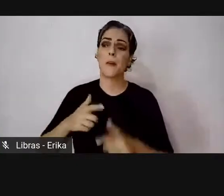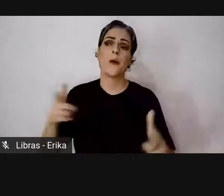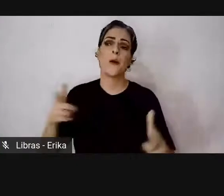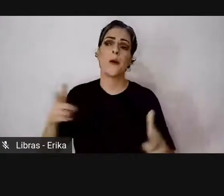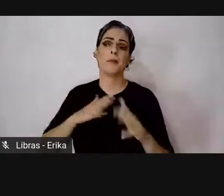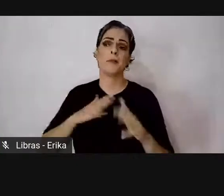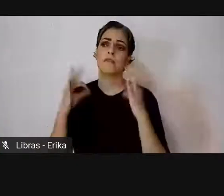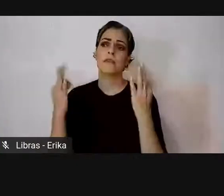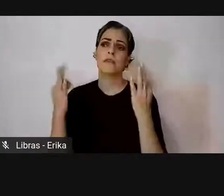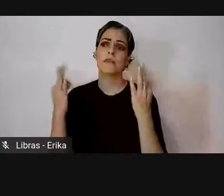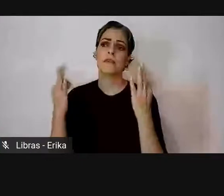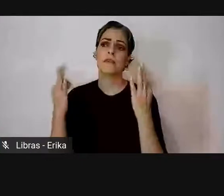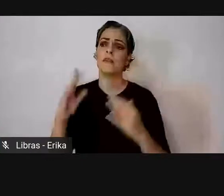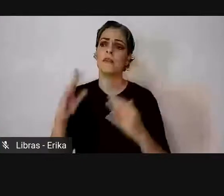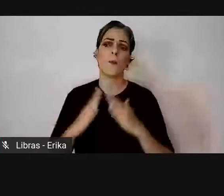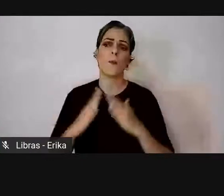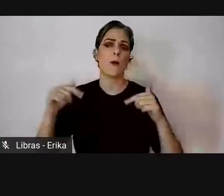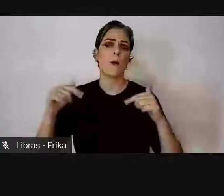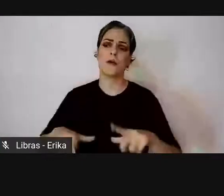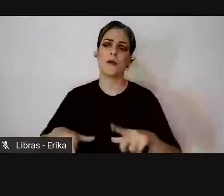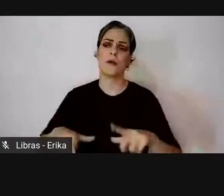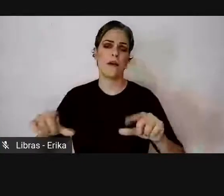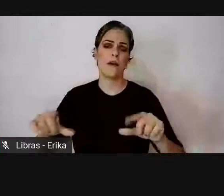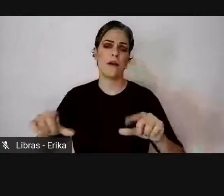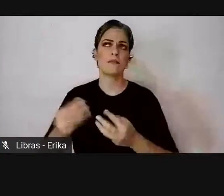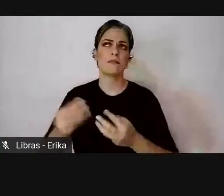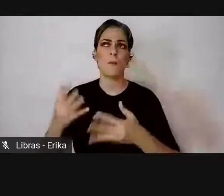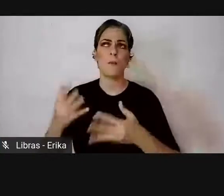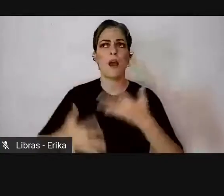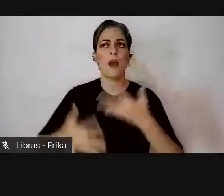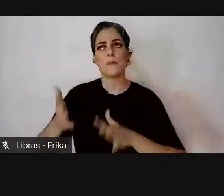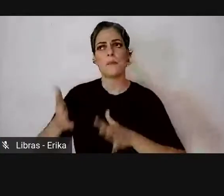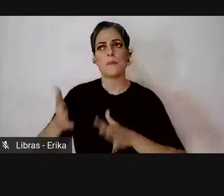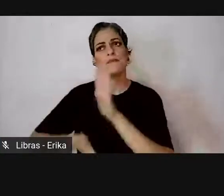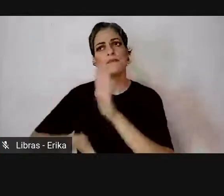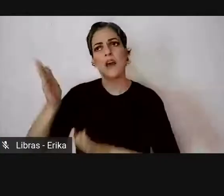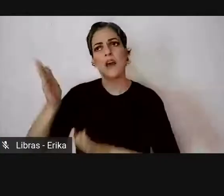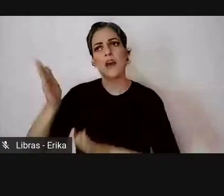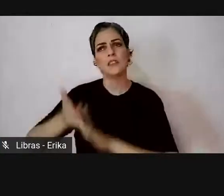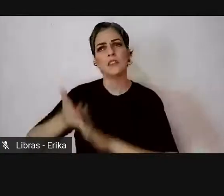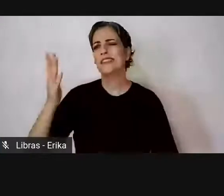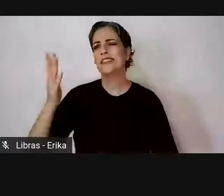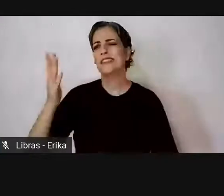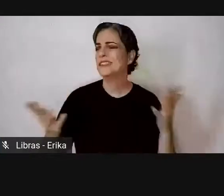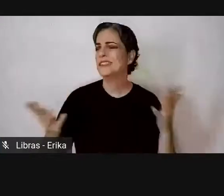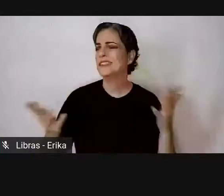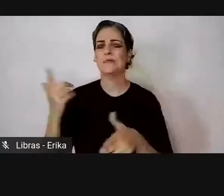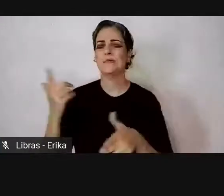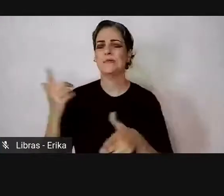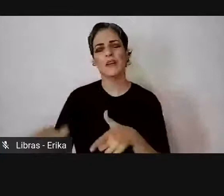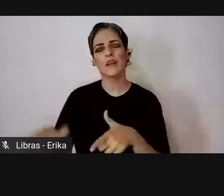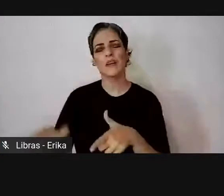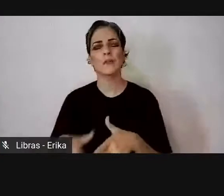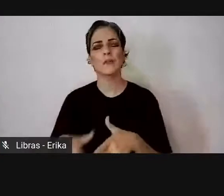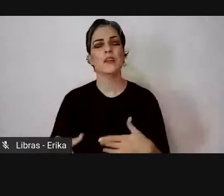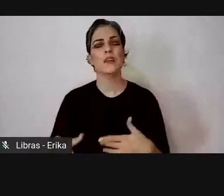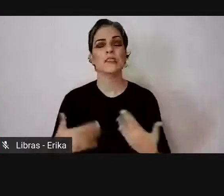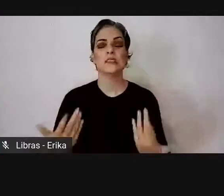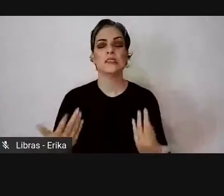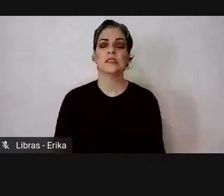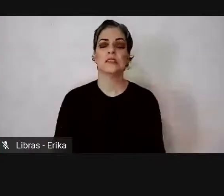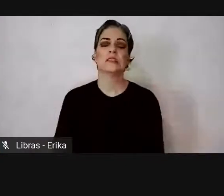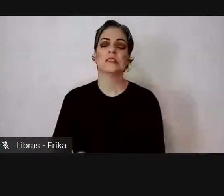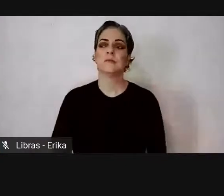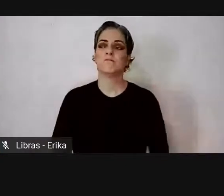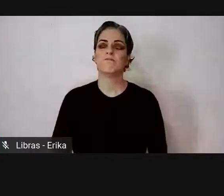Brasília. Então, isso começou a se tornou um problema, e eu olhei e pensei, por que não fazer, então,